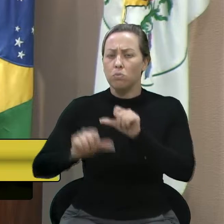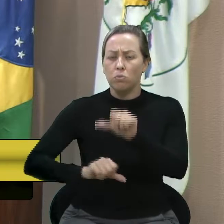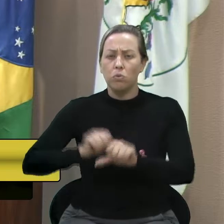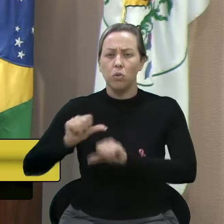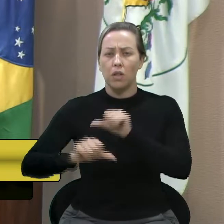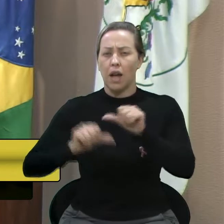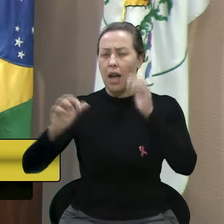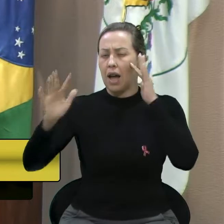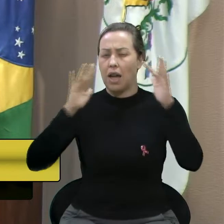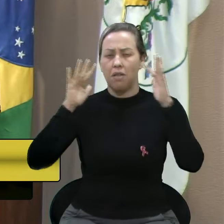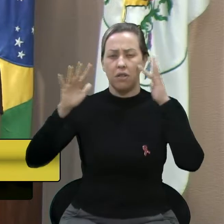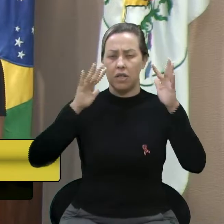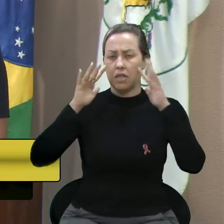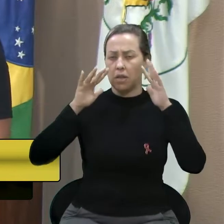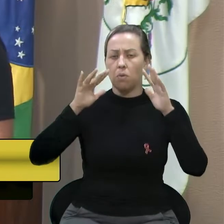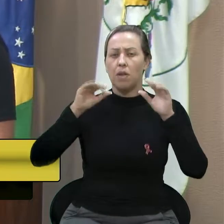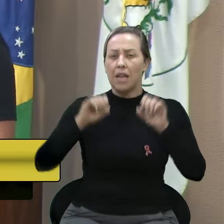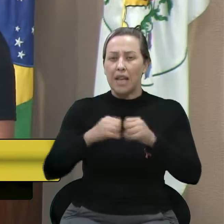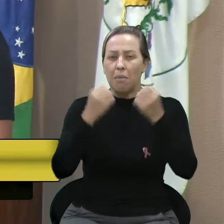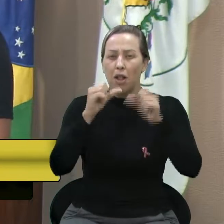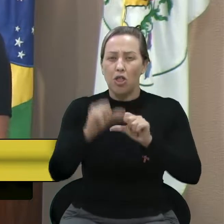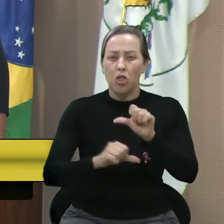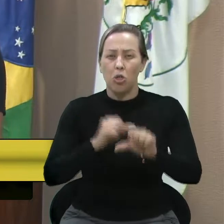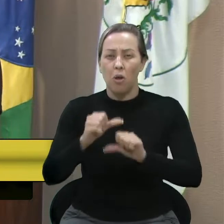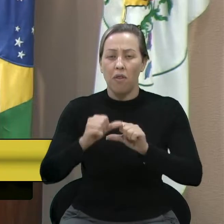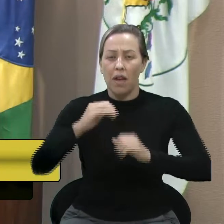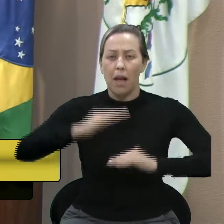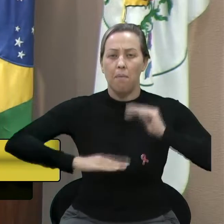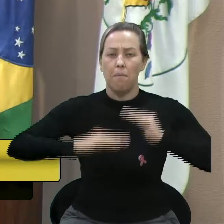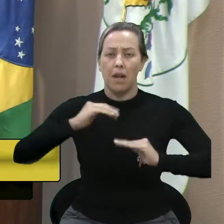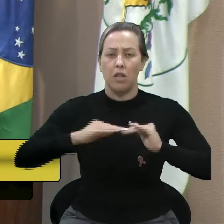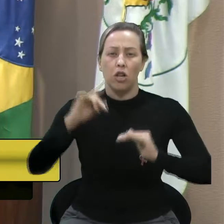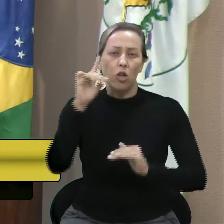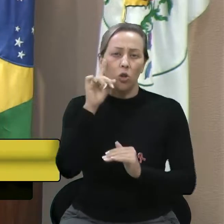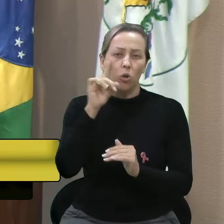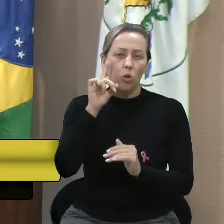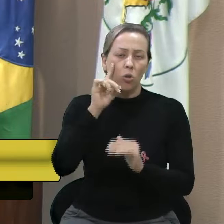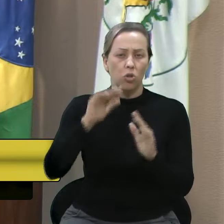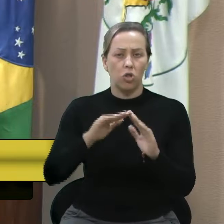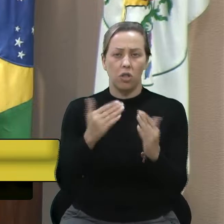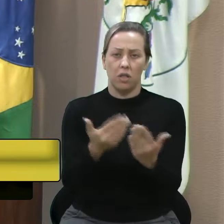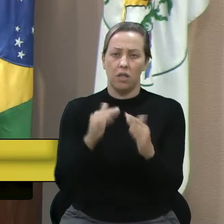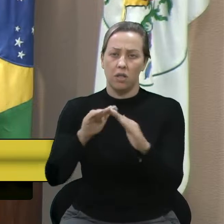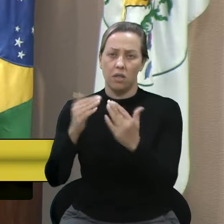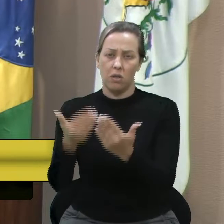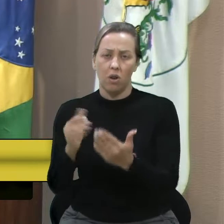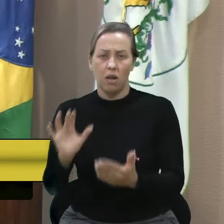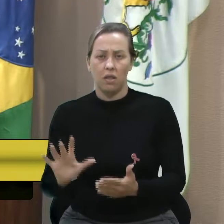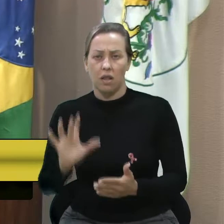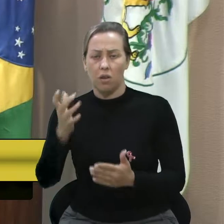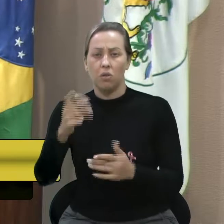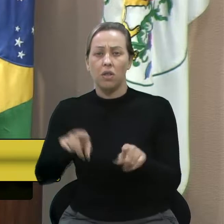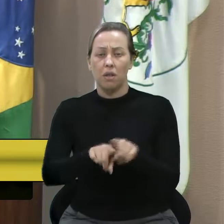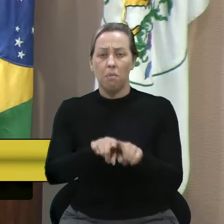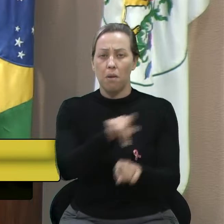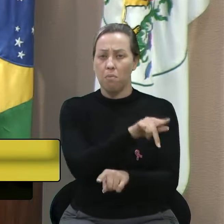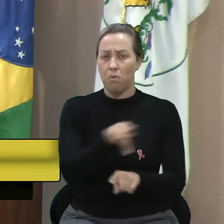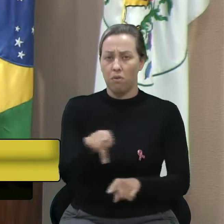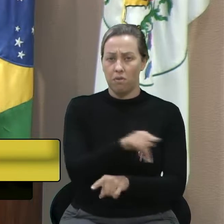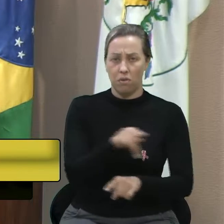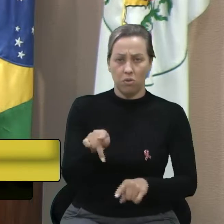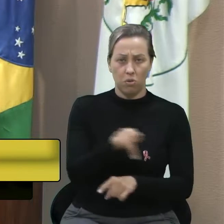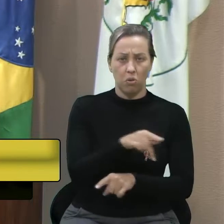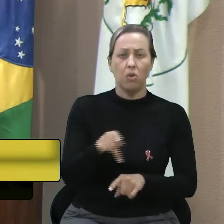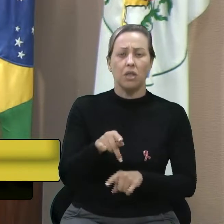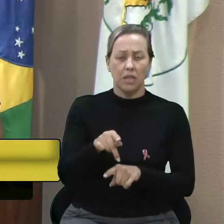a reflexão e nos atermos às questões práticas do dia a dia das escolas e dos professores